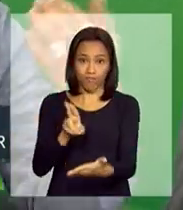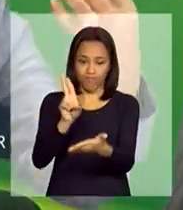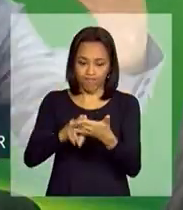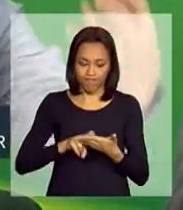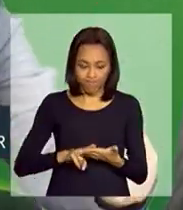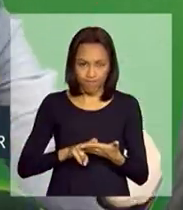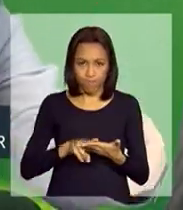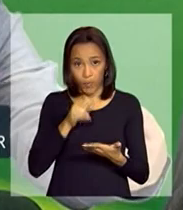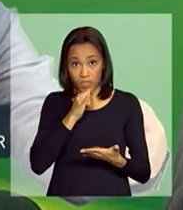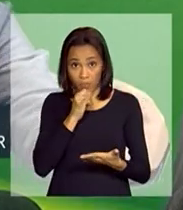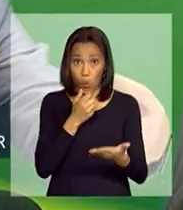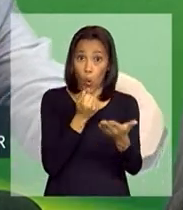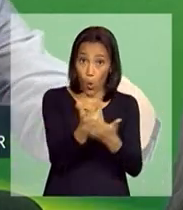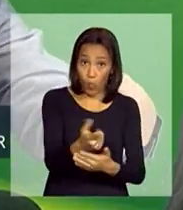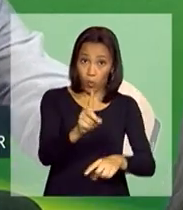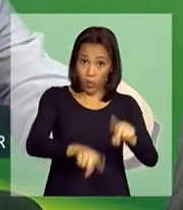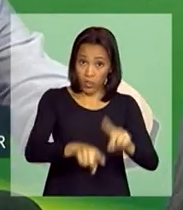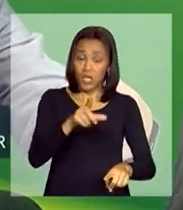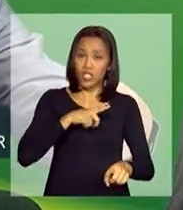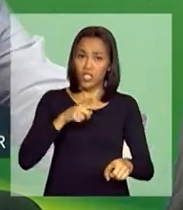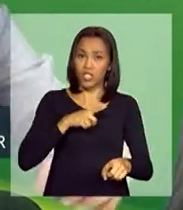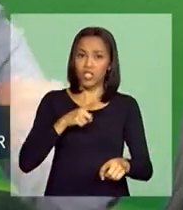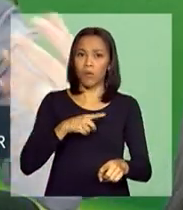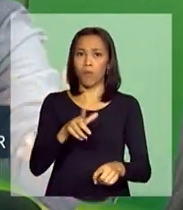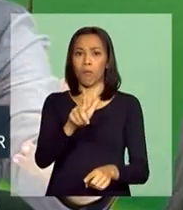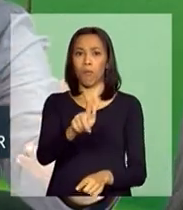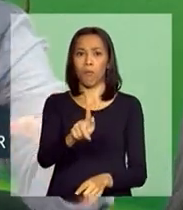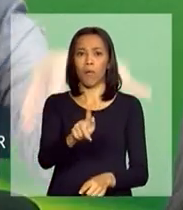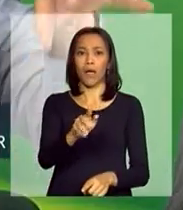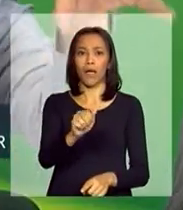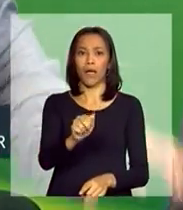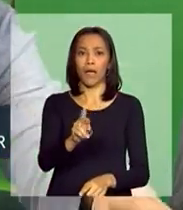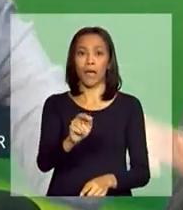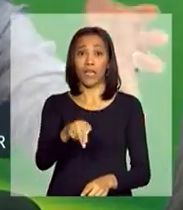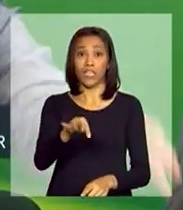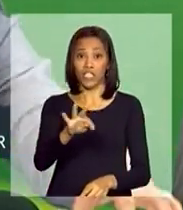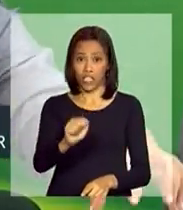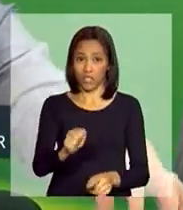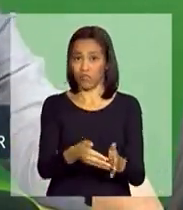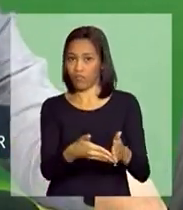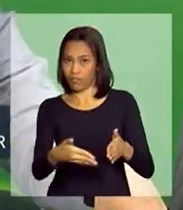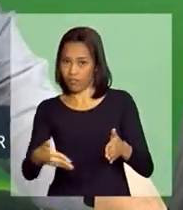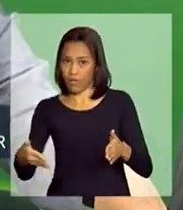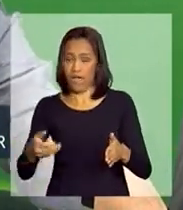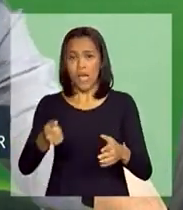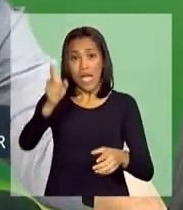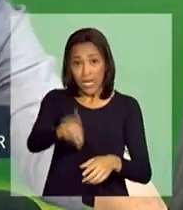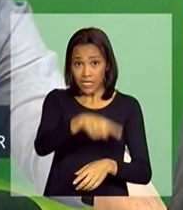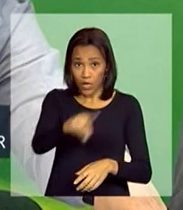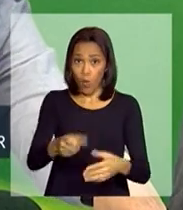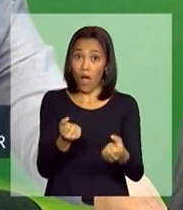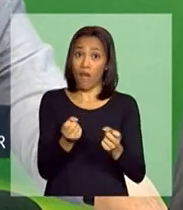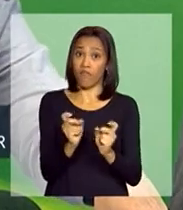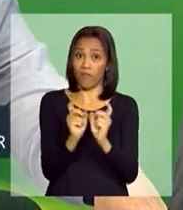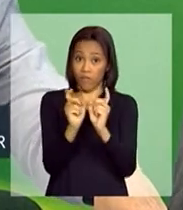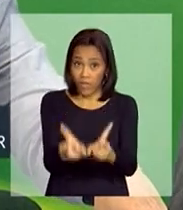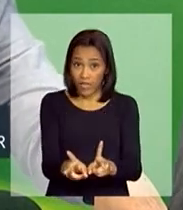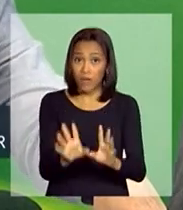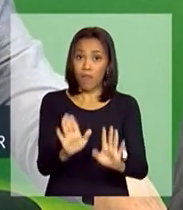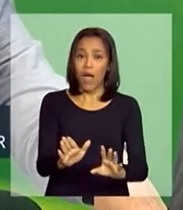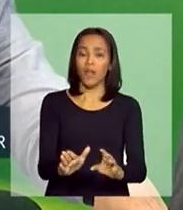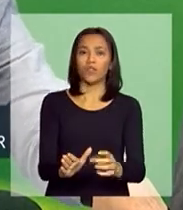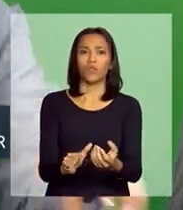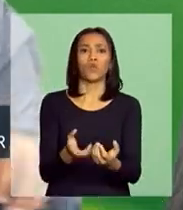Então ele comprou um produto e tinha uma garantia estendida tinha outra coisa então cancelou a venda do produto mas o seguro